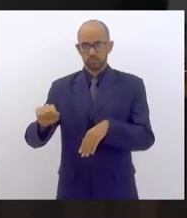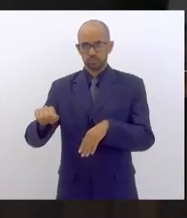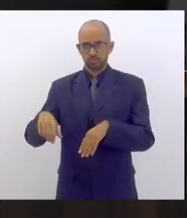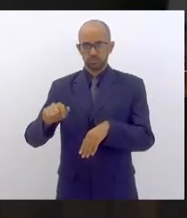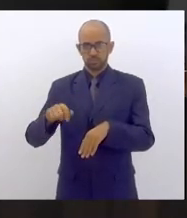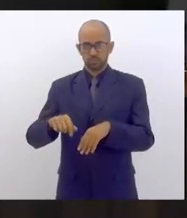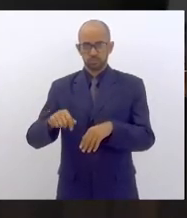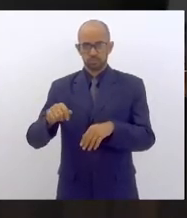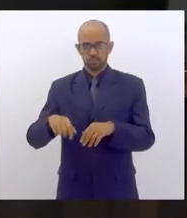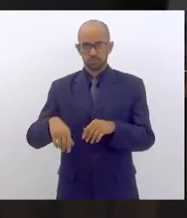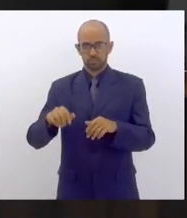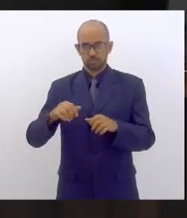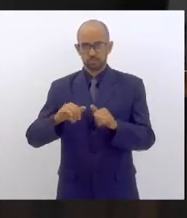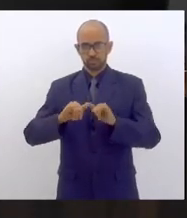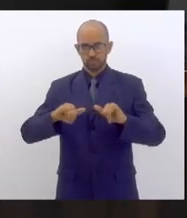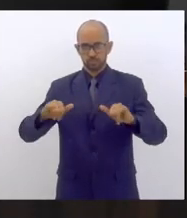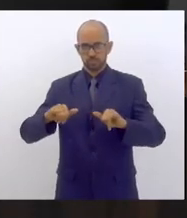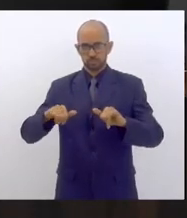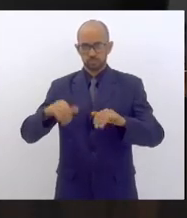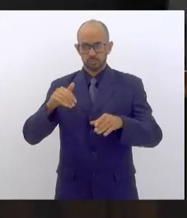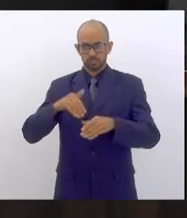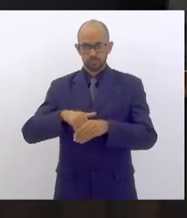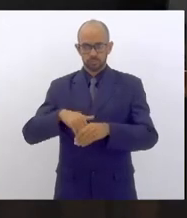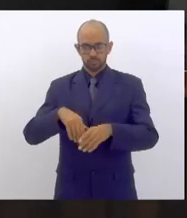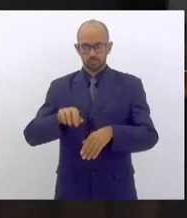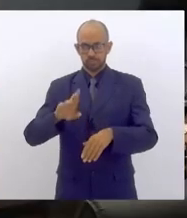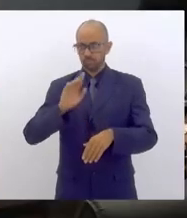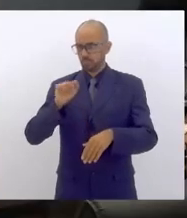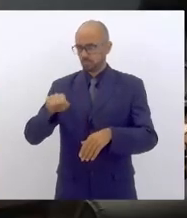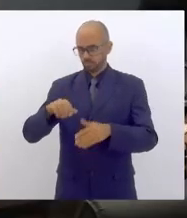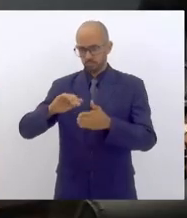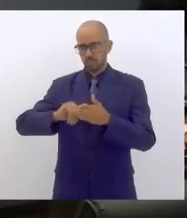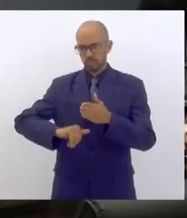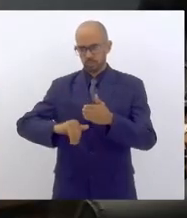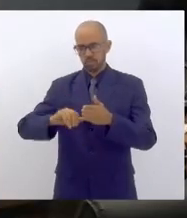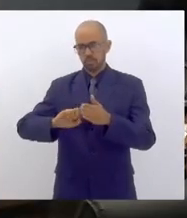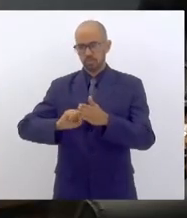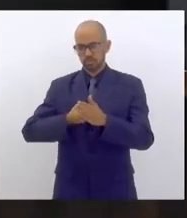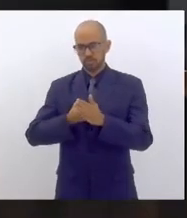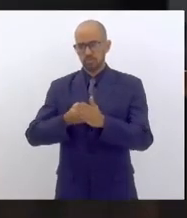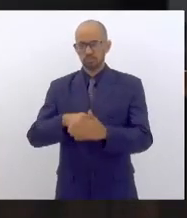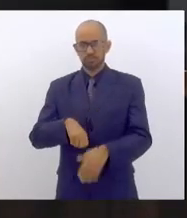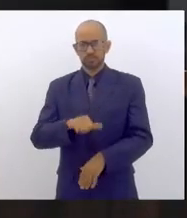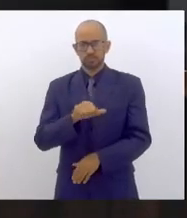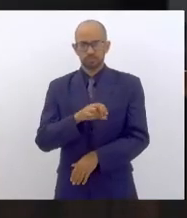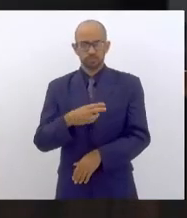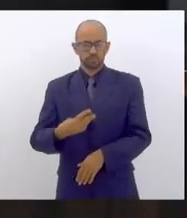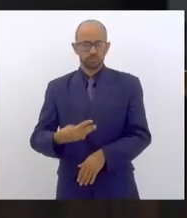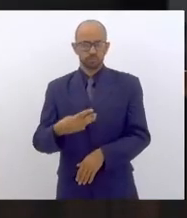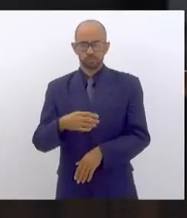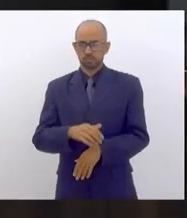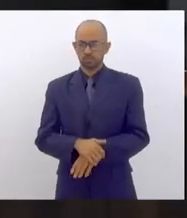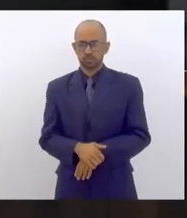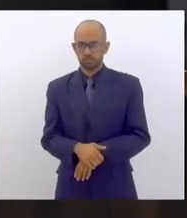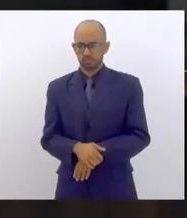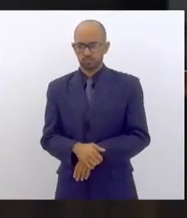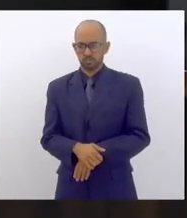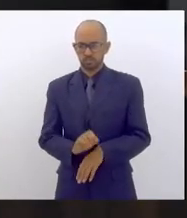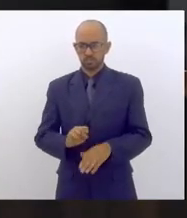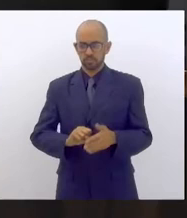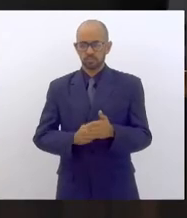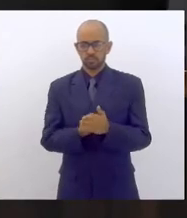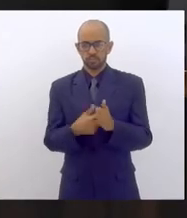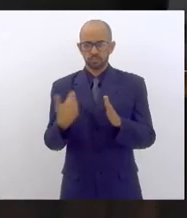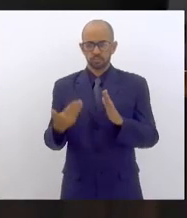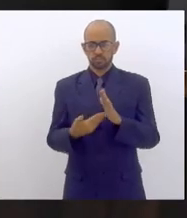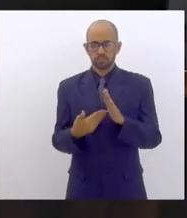Vetos, para emitir parecer, deputado Rodrigo Amorim. Pela derrubada dos vetos, senhor presidente. Vamos ao 13º da pauta. Veto total aposto ao